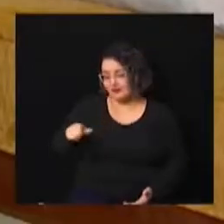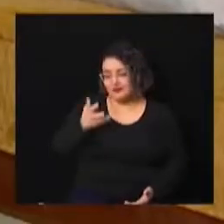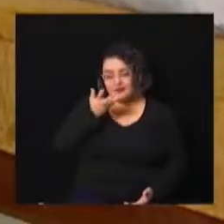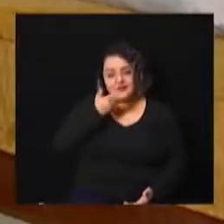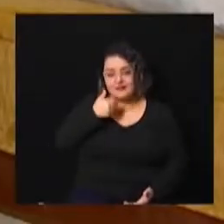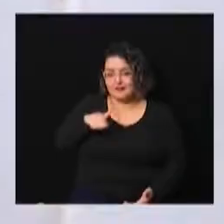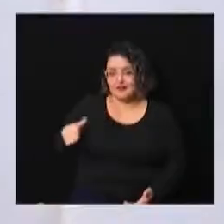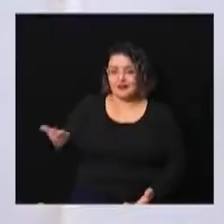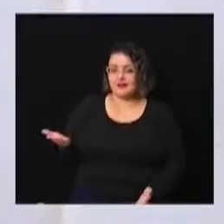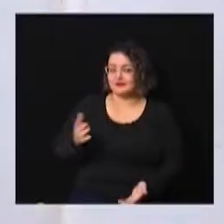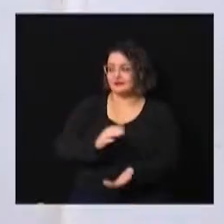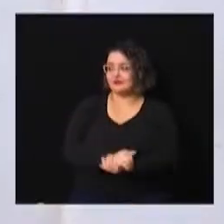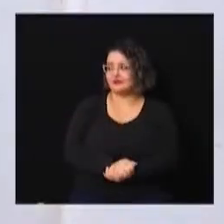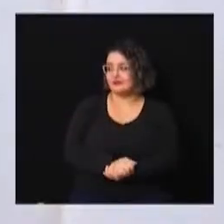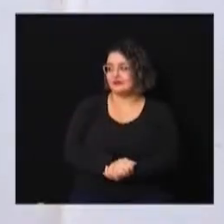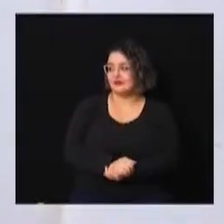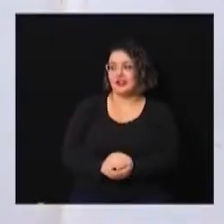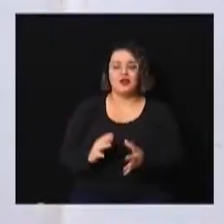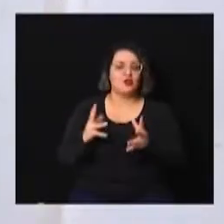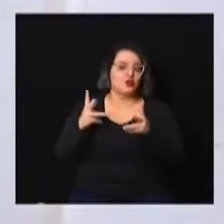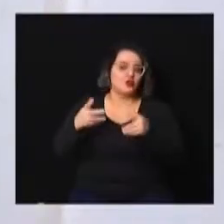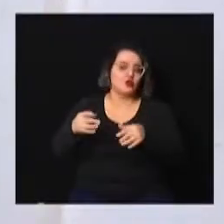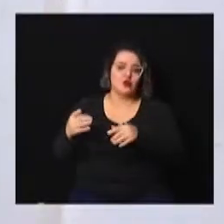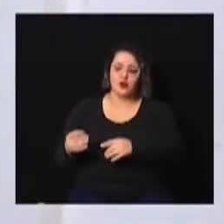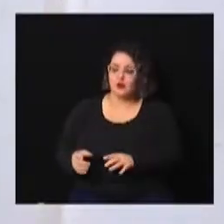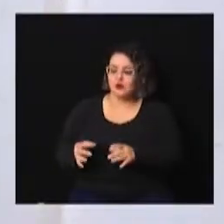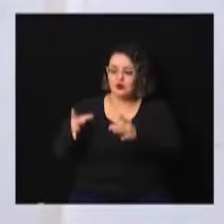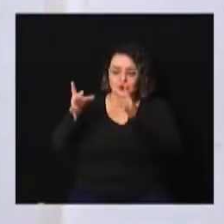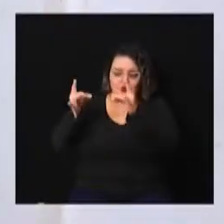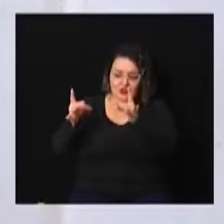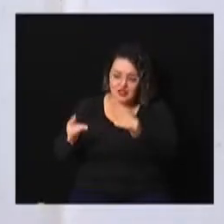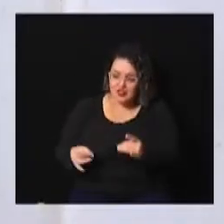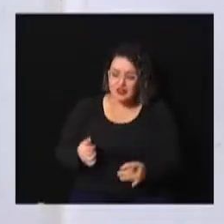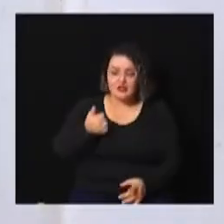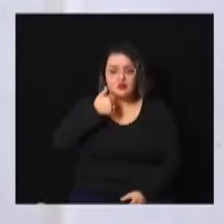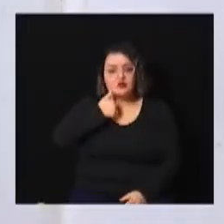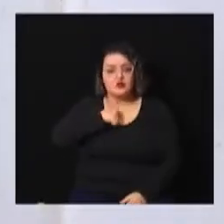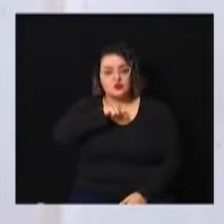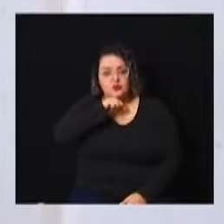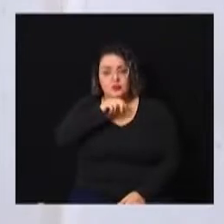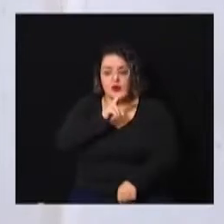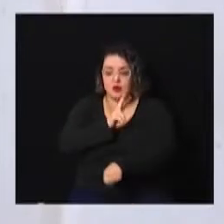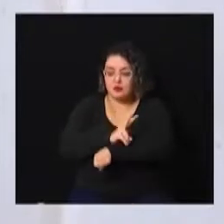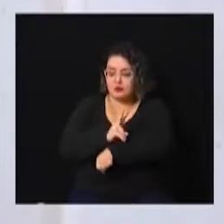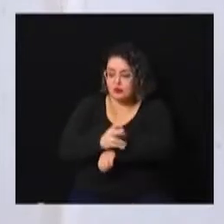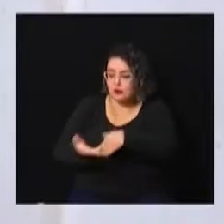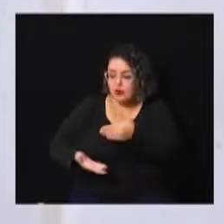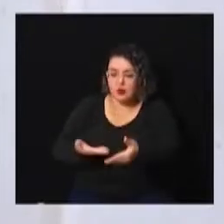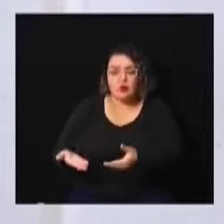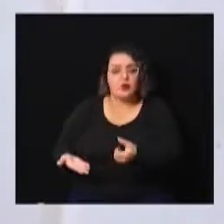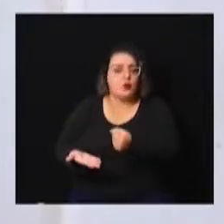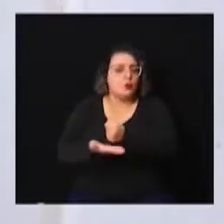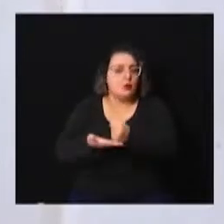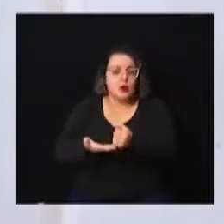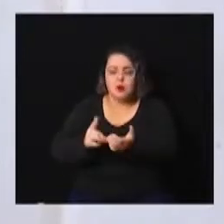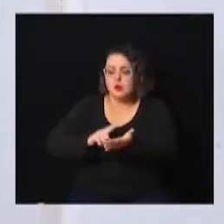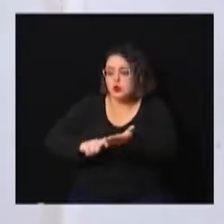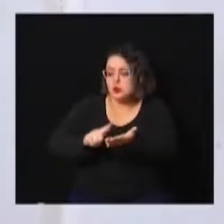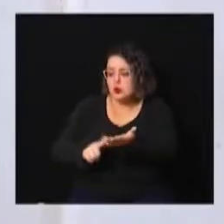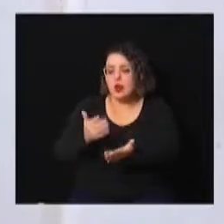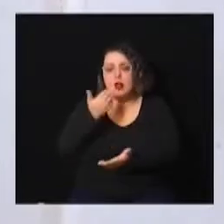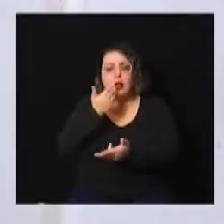uma criança. Ela tem todas as demandas de uma mãe, de cuidar do básico, da higiene,